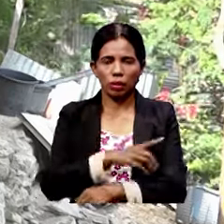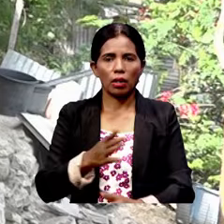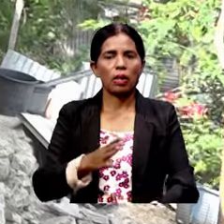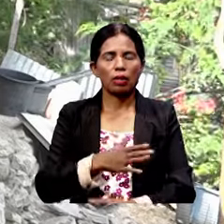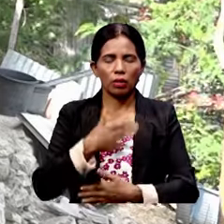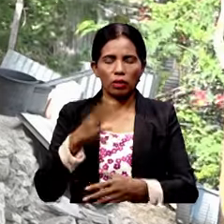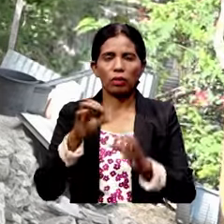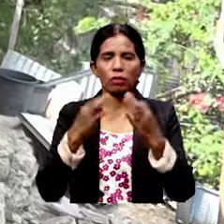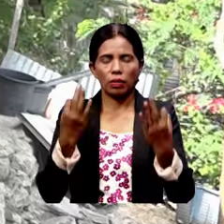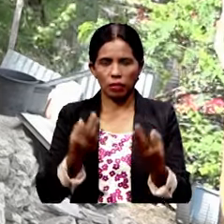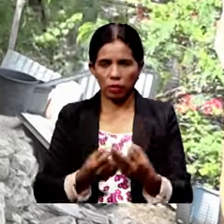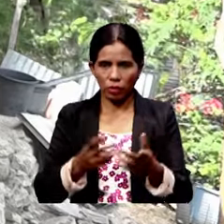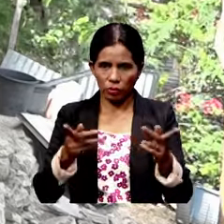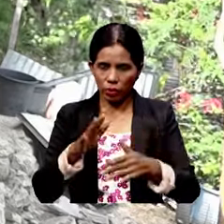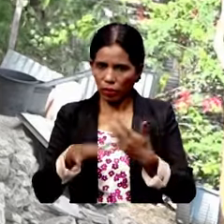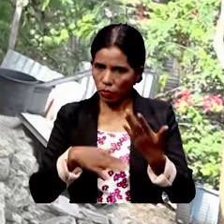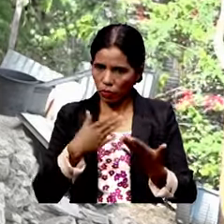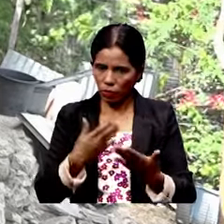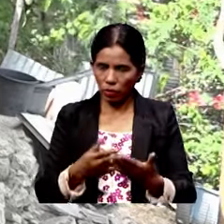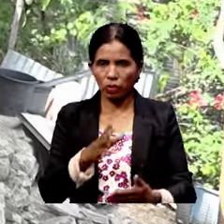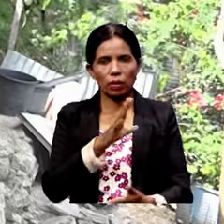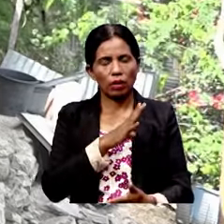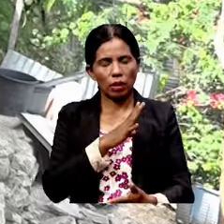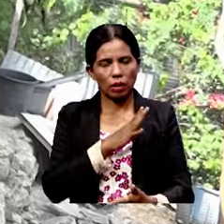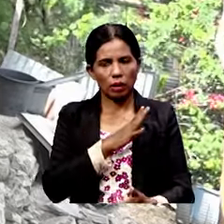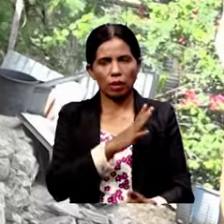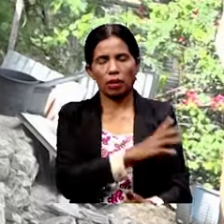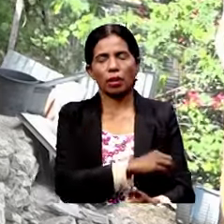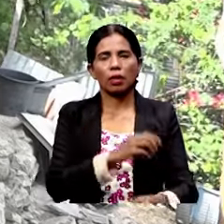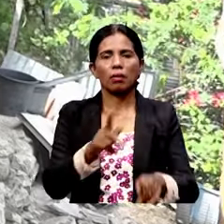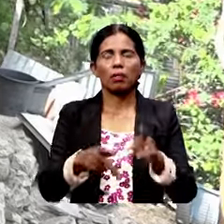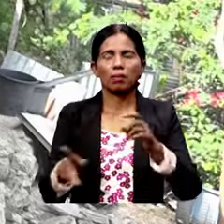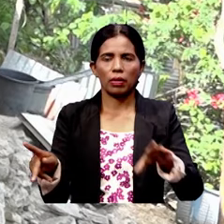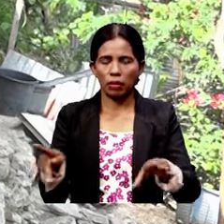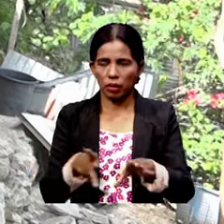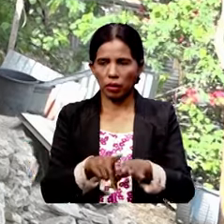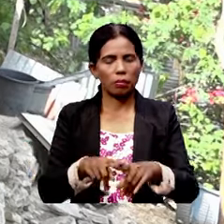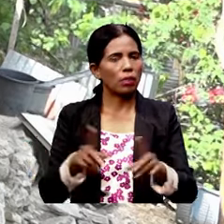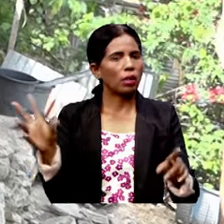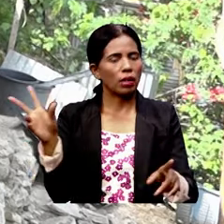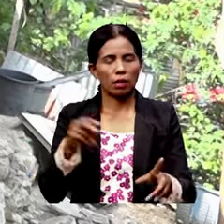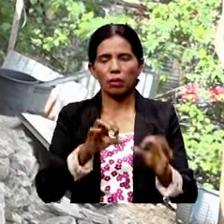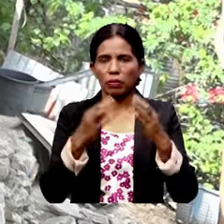família, haxolo que fatin hot hotu, o de rein com sua em presença. Vai be lá e ba família e jane.